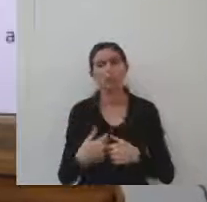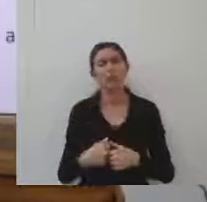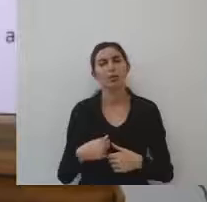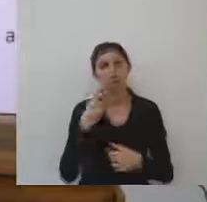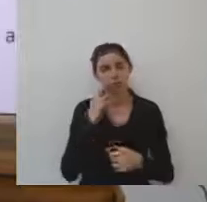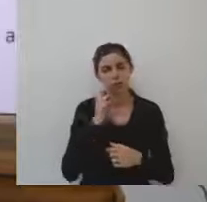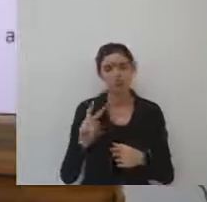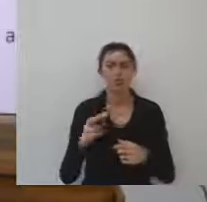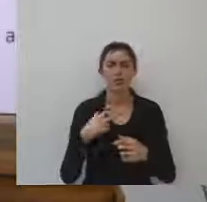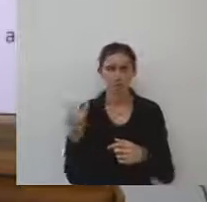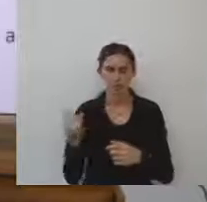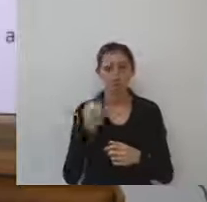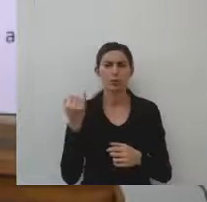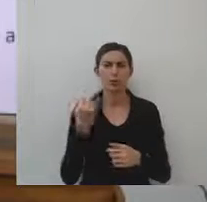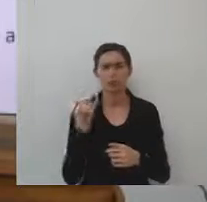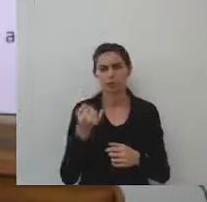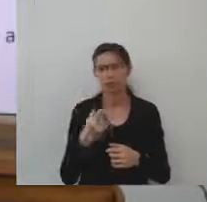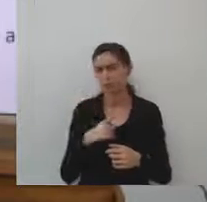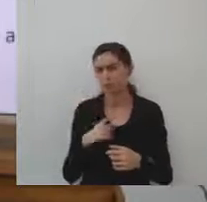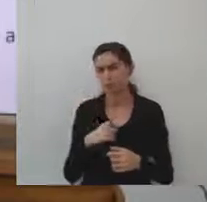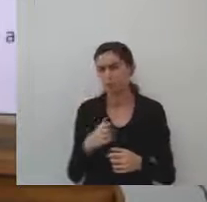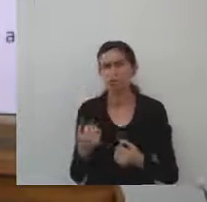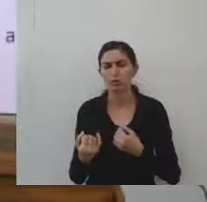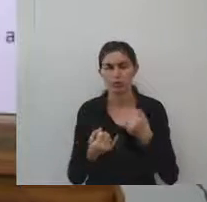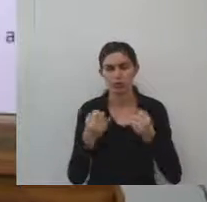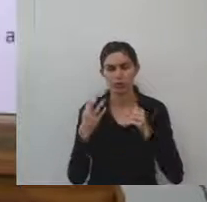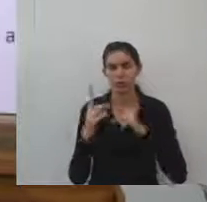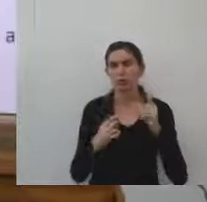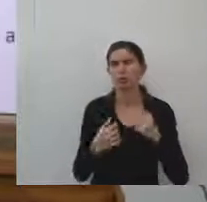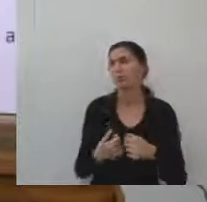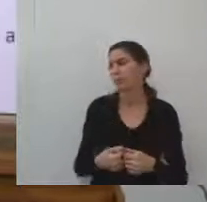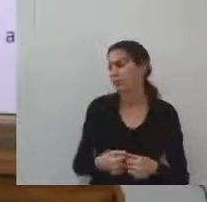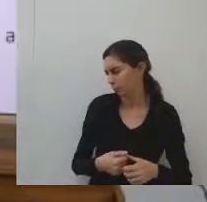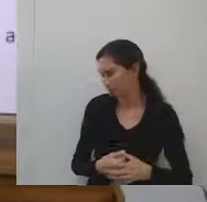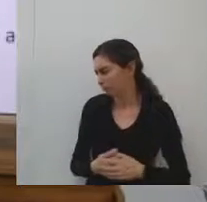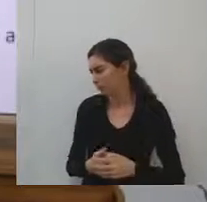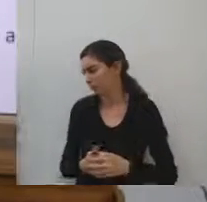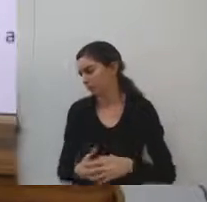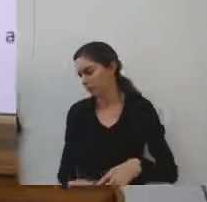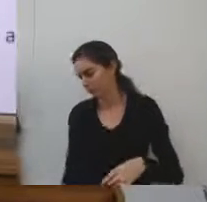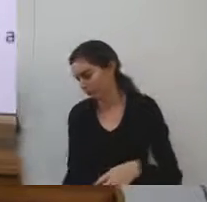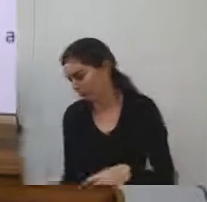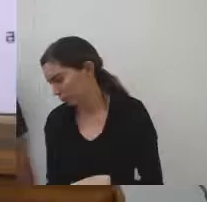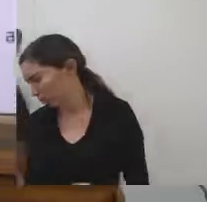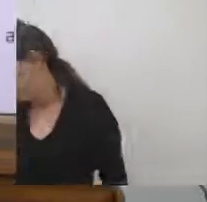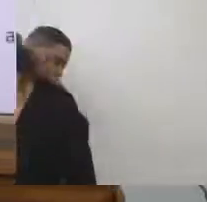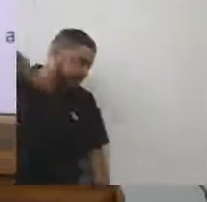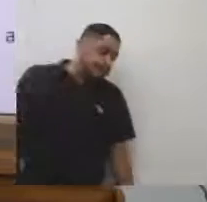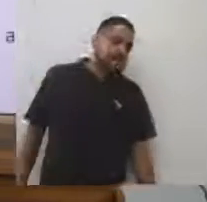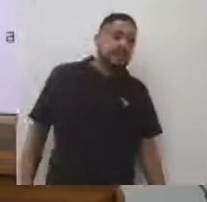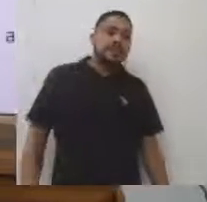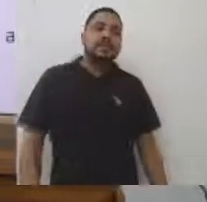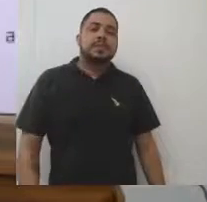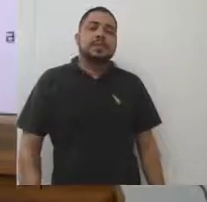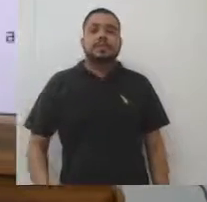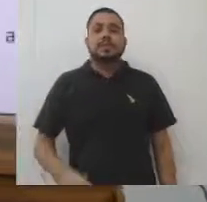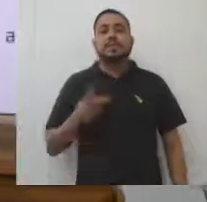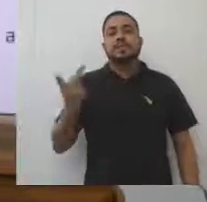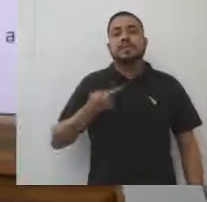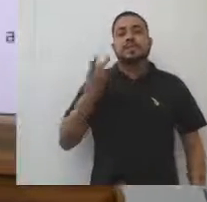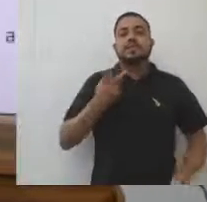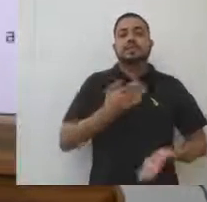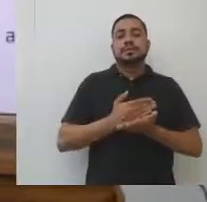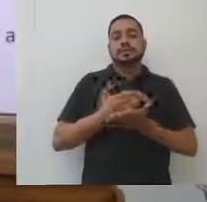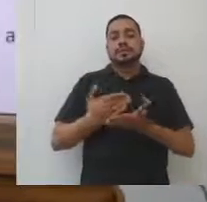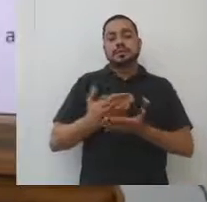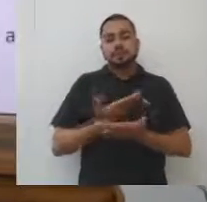que isso daí é muito importante, tanto que foi expressado por Rudolf Laban, que a gente falou no início